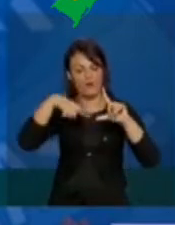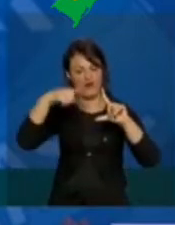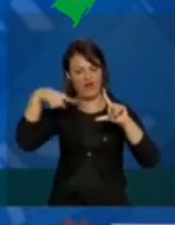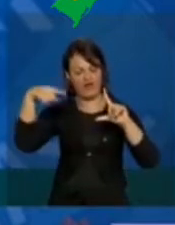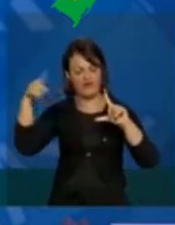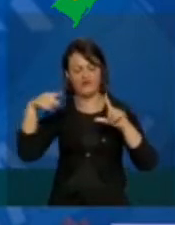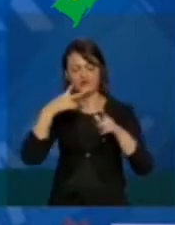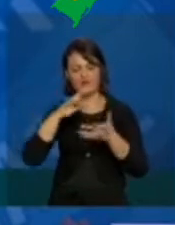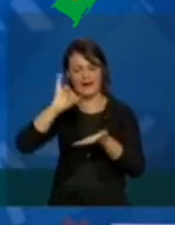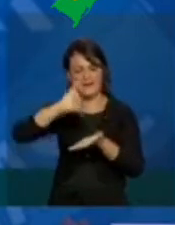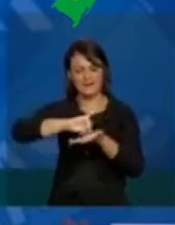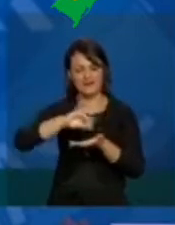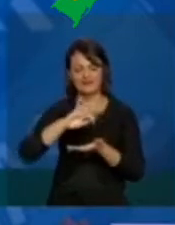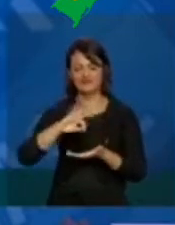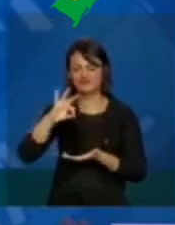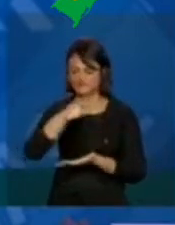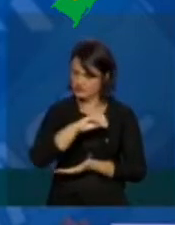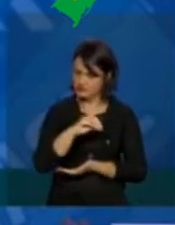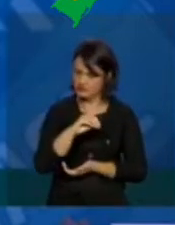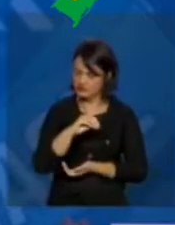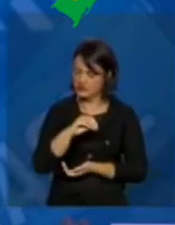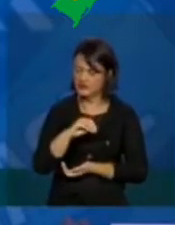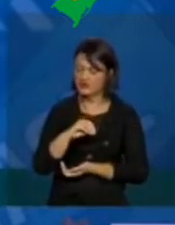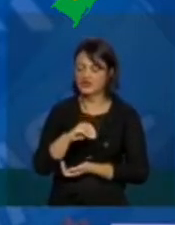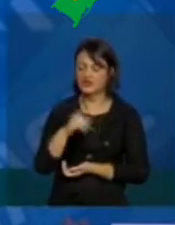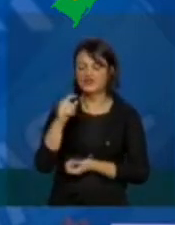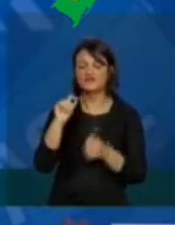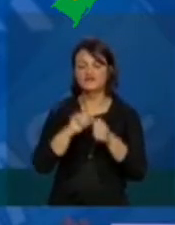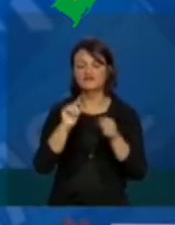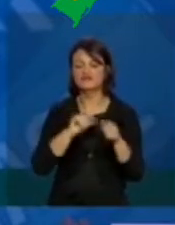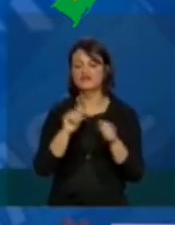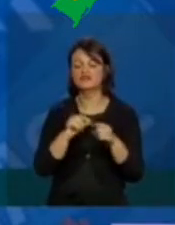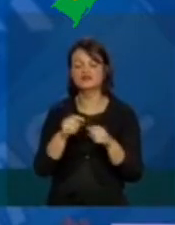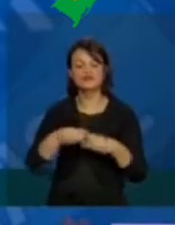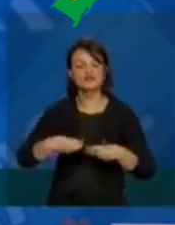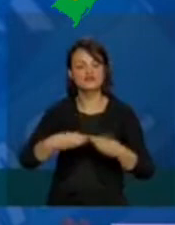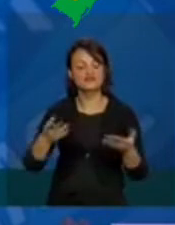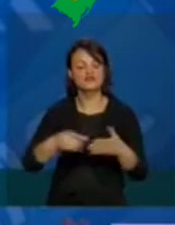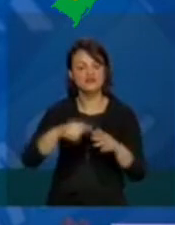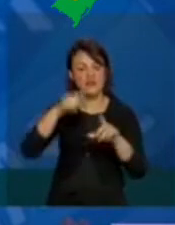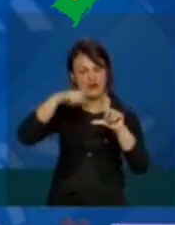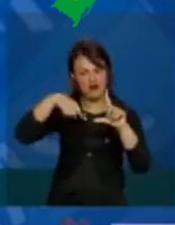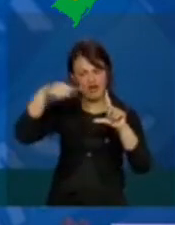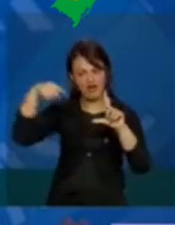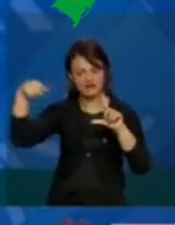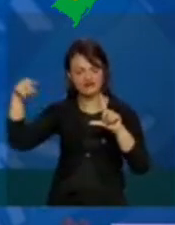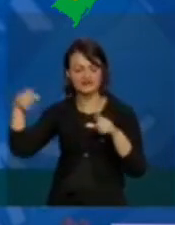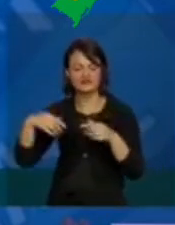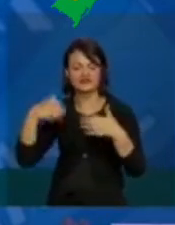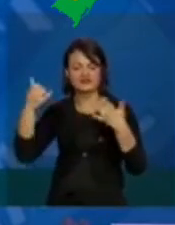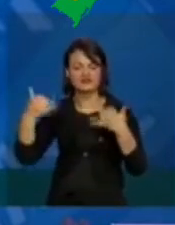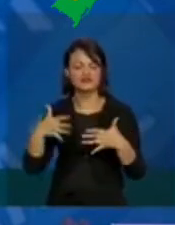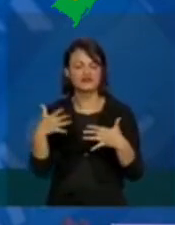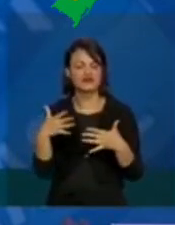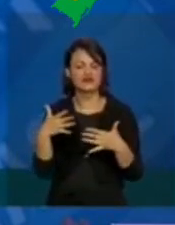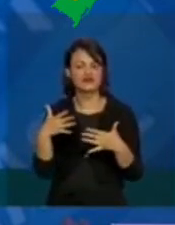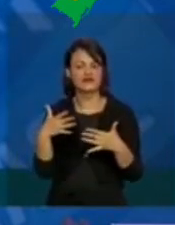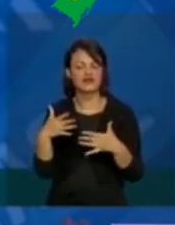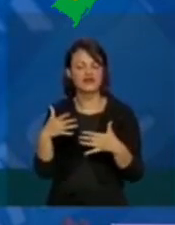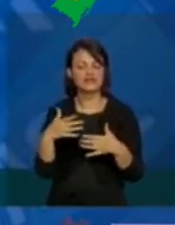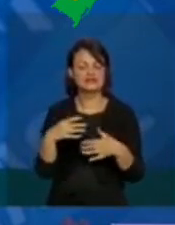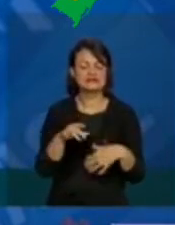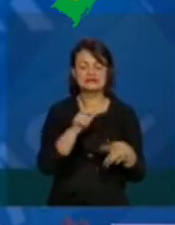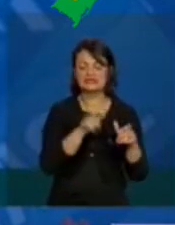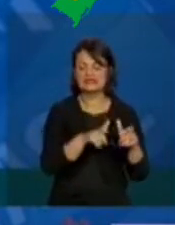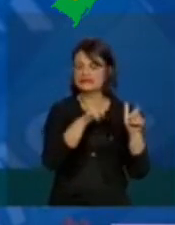as capitais brasileiras e fez uma distribuição gráfica com o sentido de mostrar quem